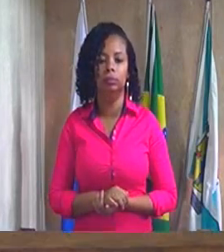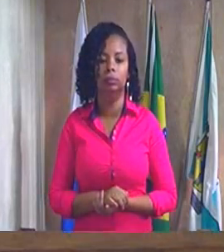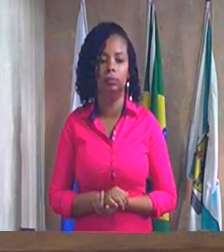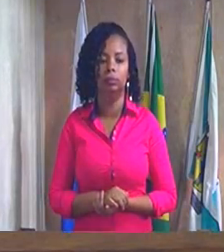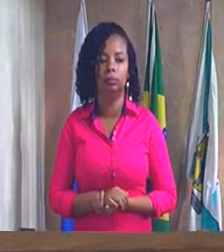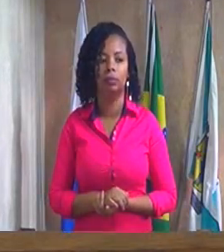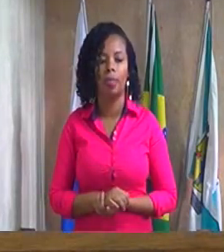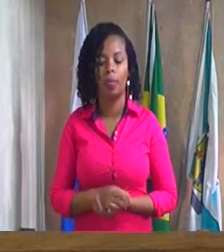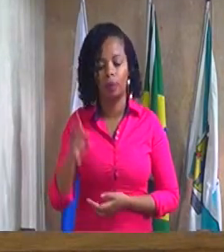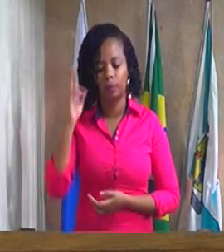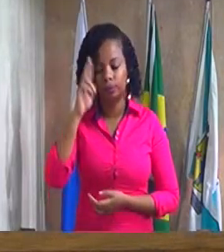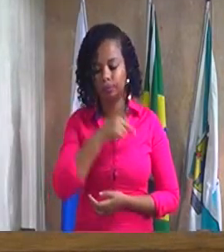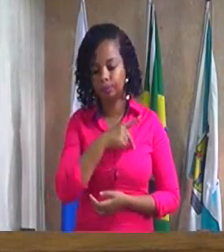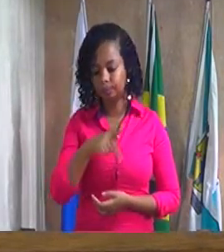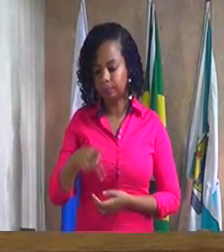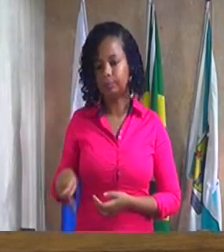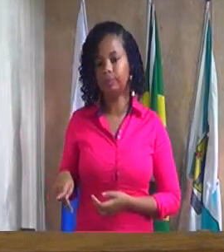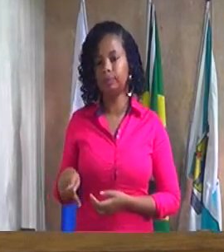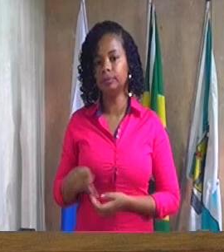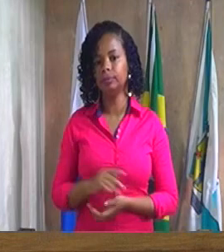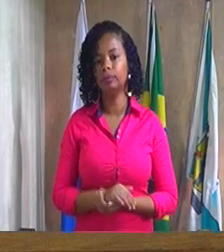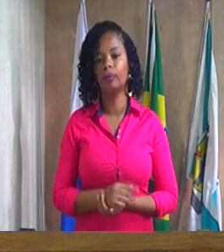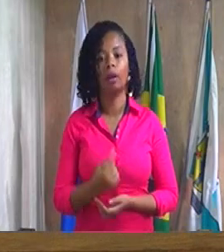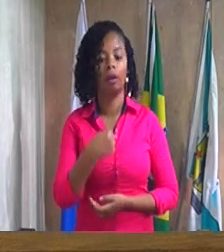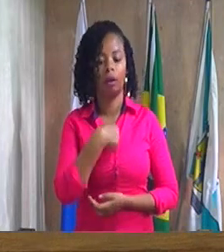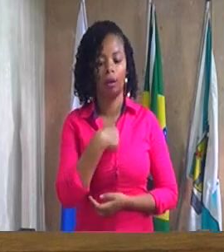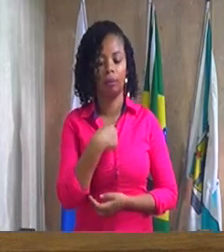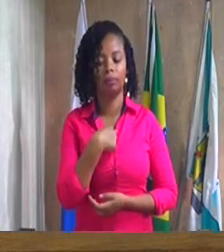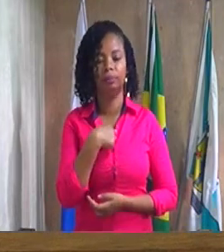Senhor presidente, eu